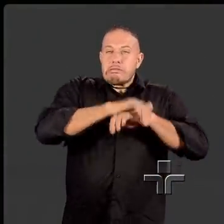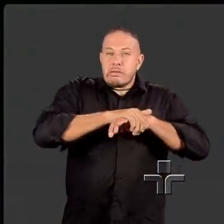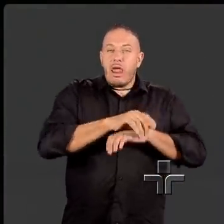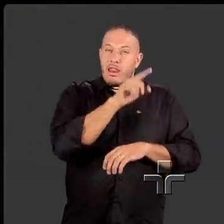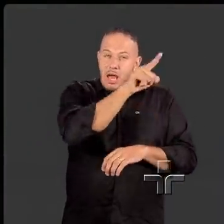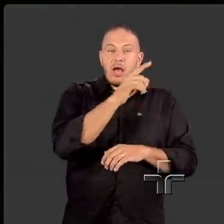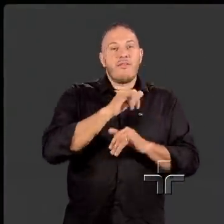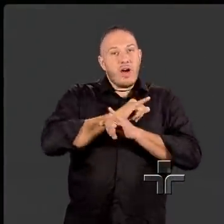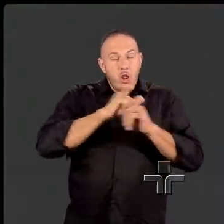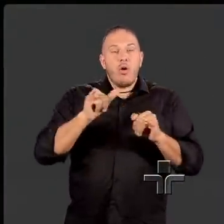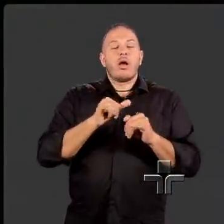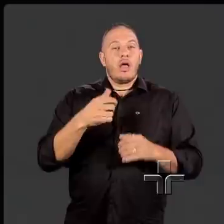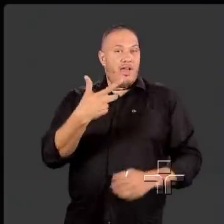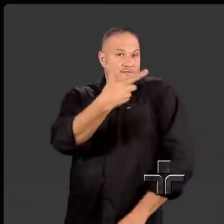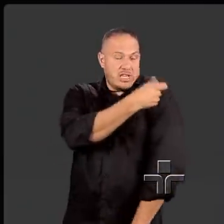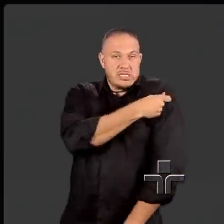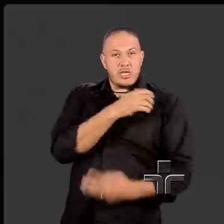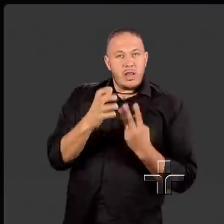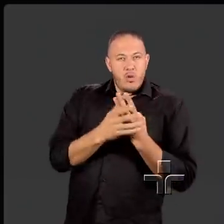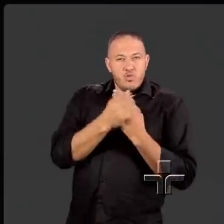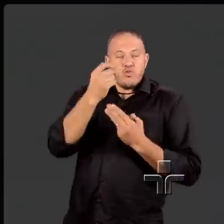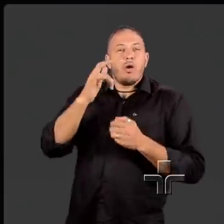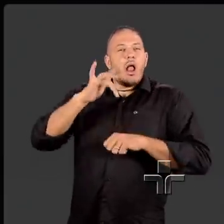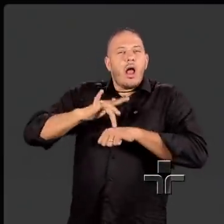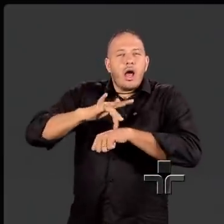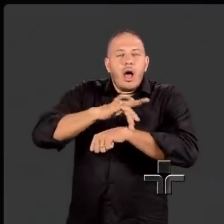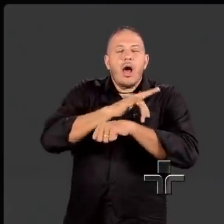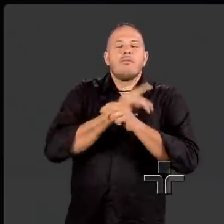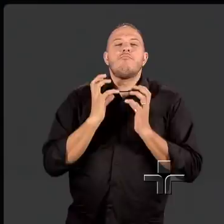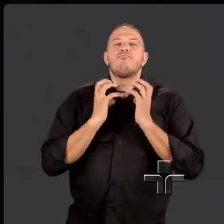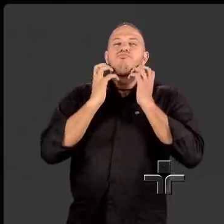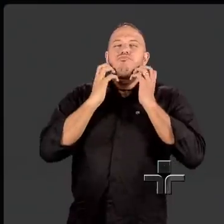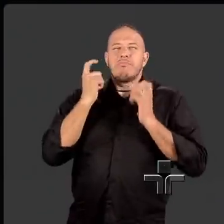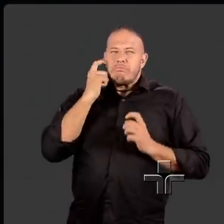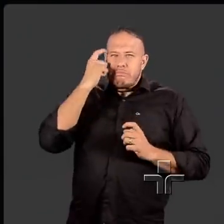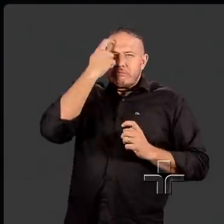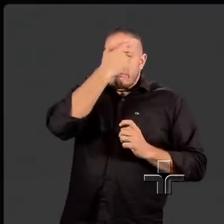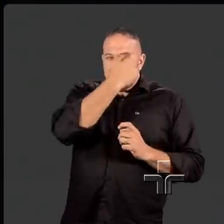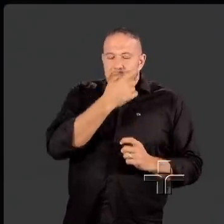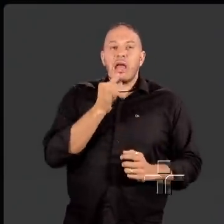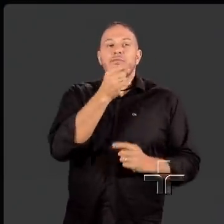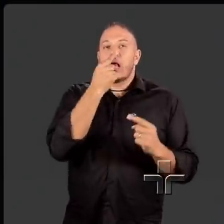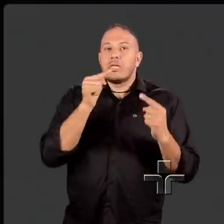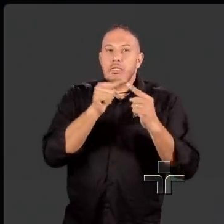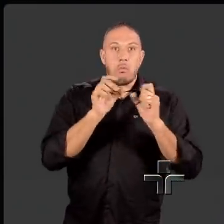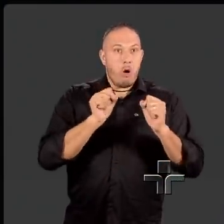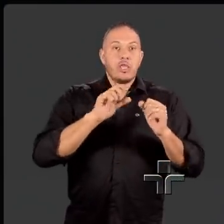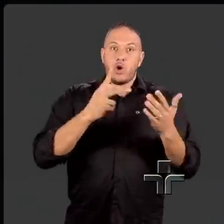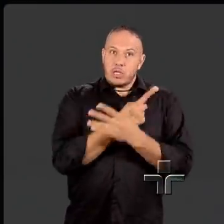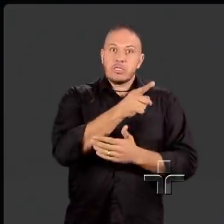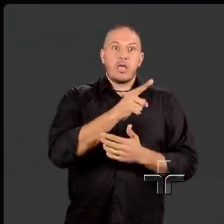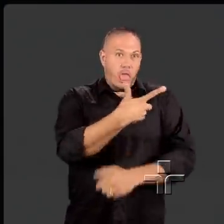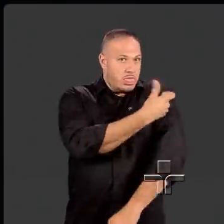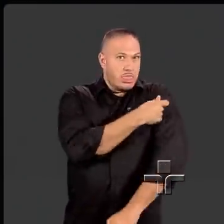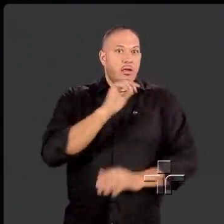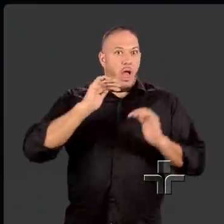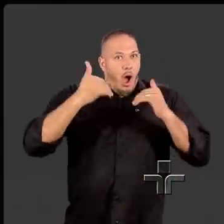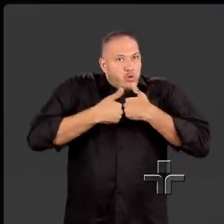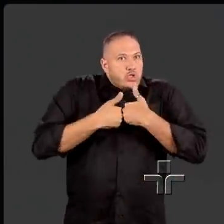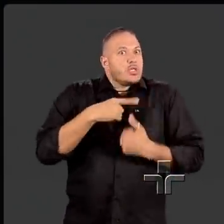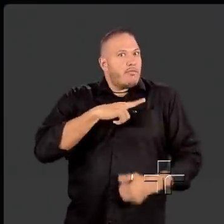tríplice, sarampo, cachumba e rubéola, estava associada com autismo. Esse trabalho